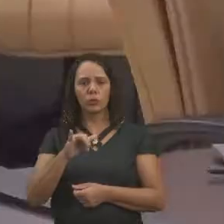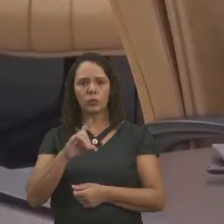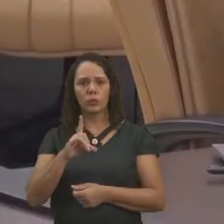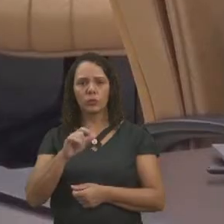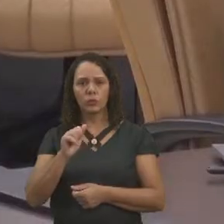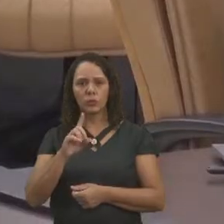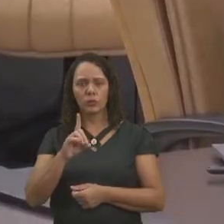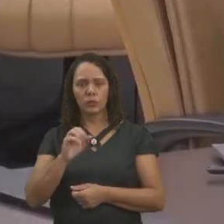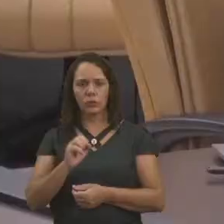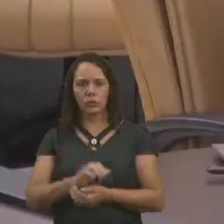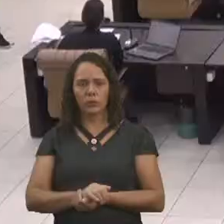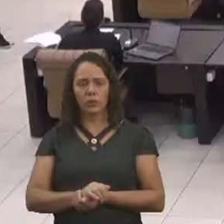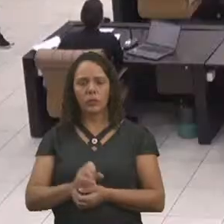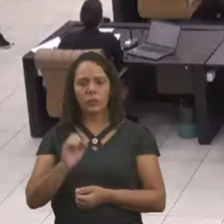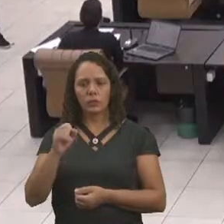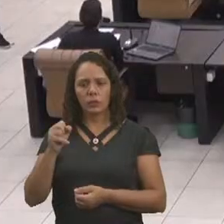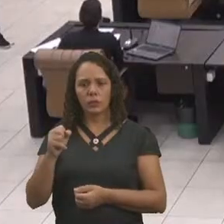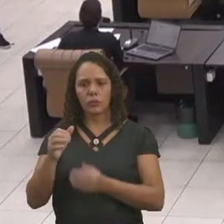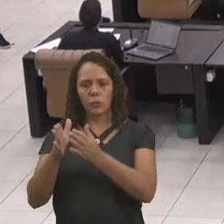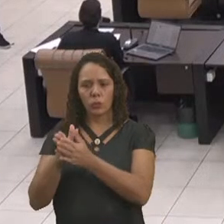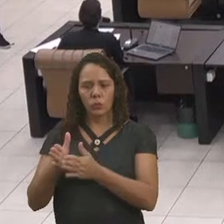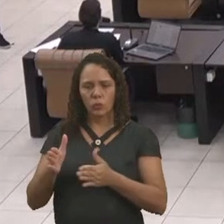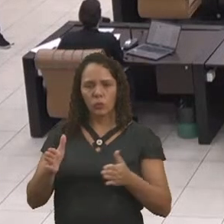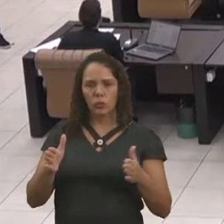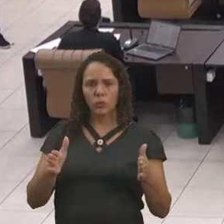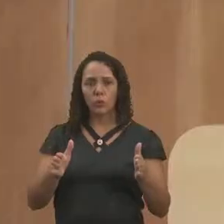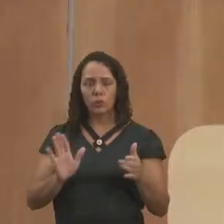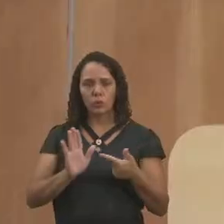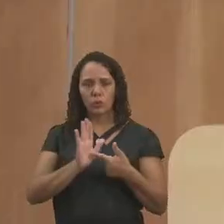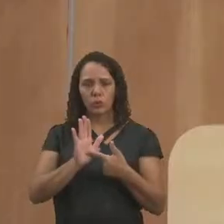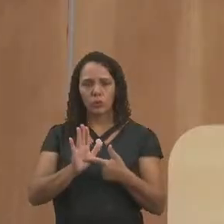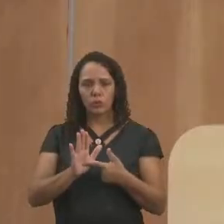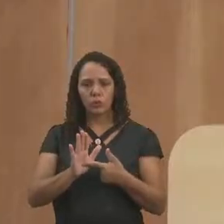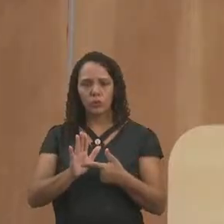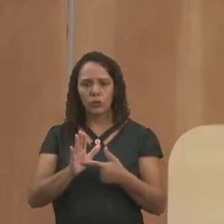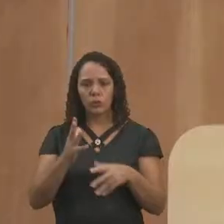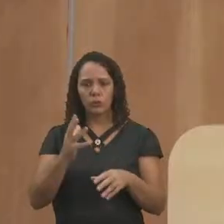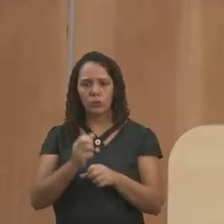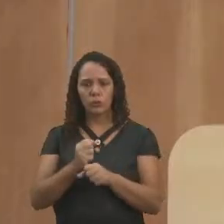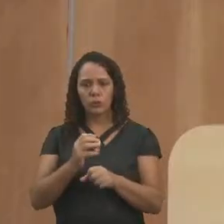dívida consolidada de longo prazo, né, que é um indicador que se usa para mensurar.